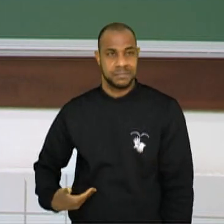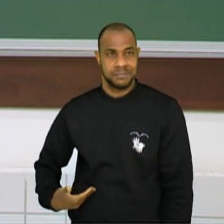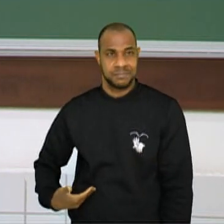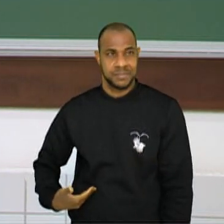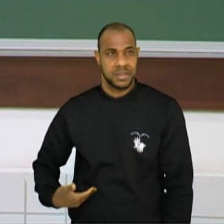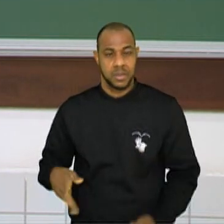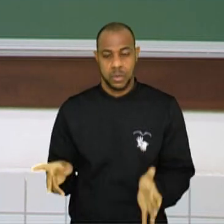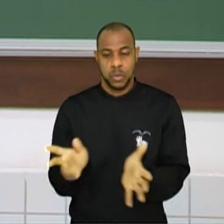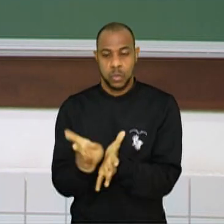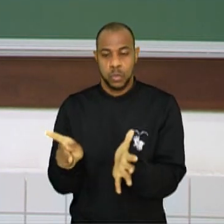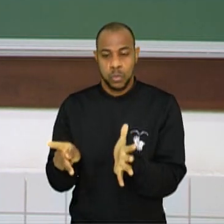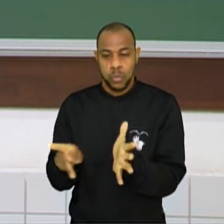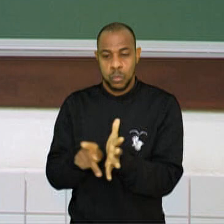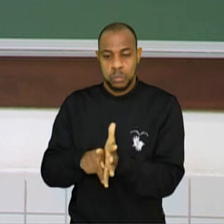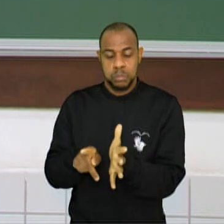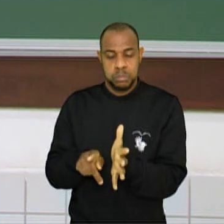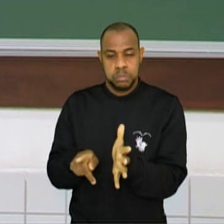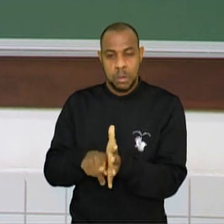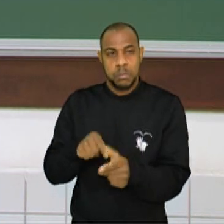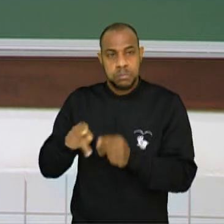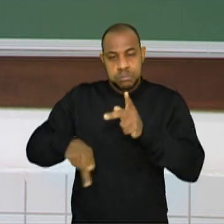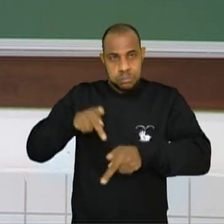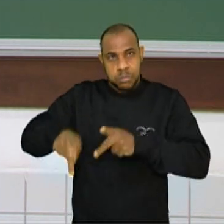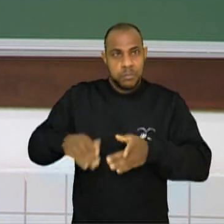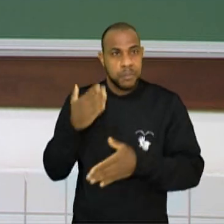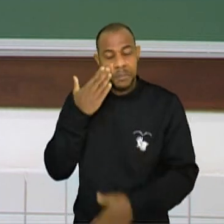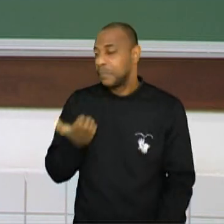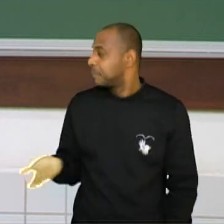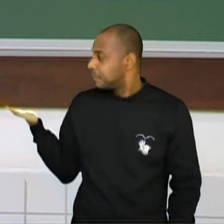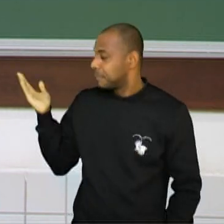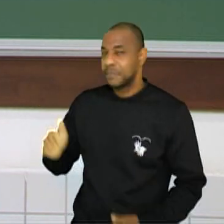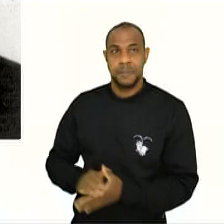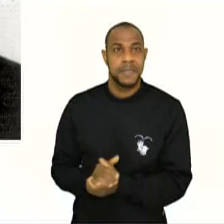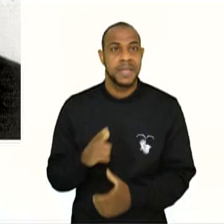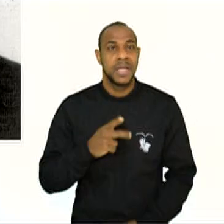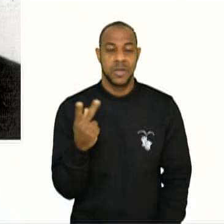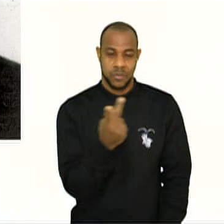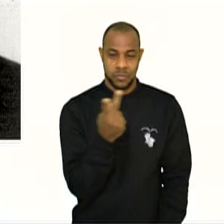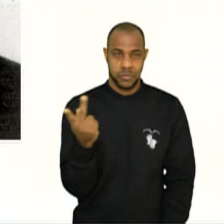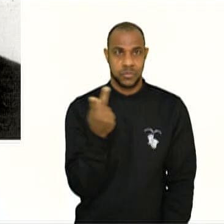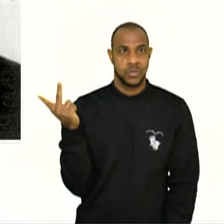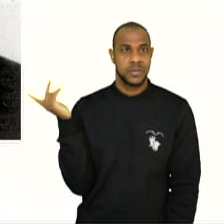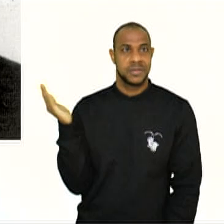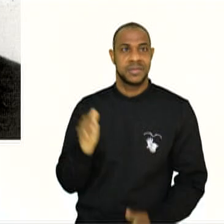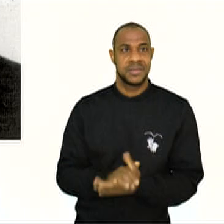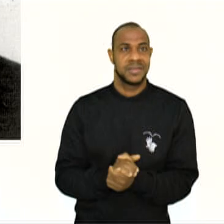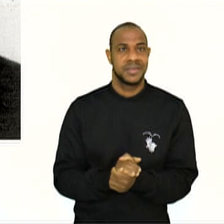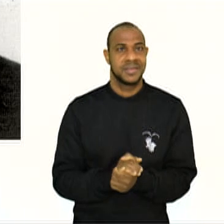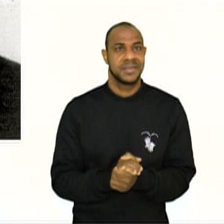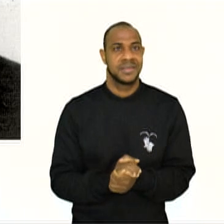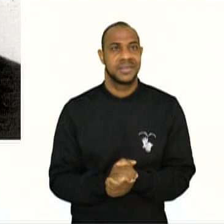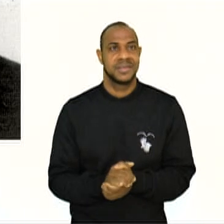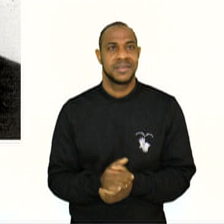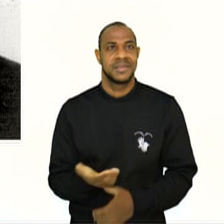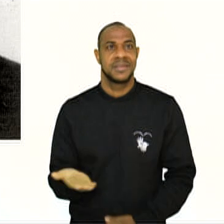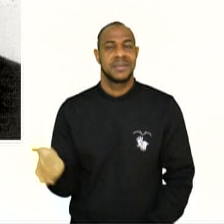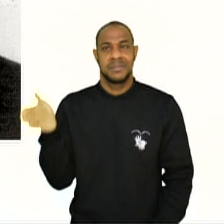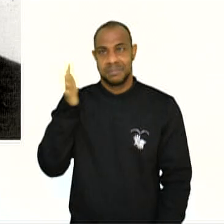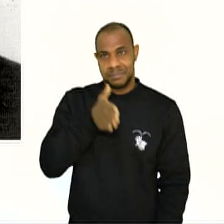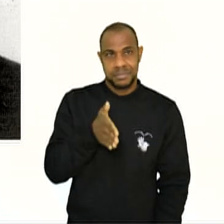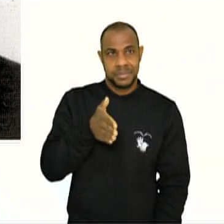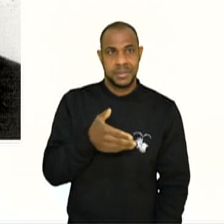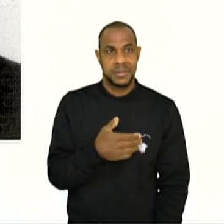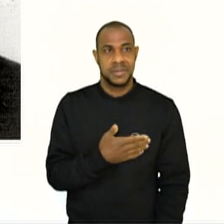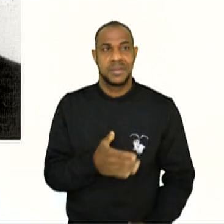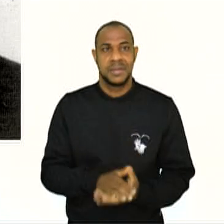massas, falando diretamente para o povo. Ok? Muito bem. Aí você tem os dois em fotografias. À esquerda,